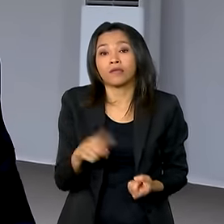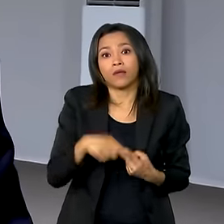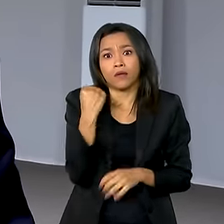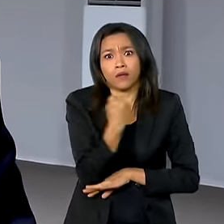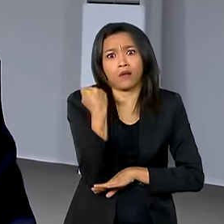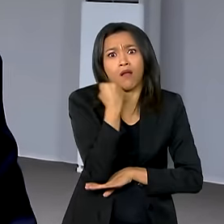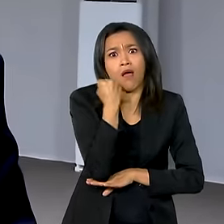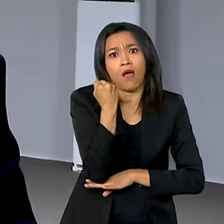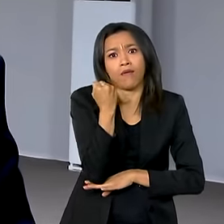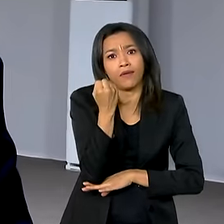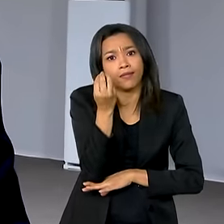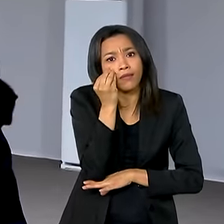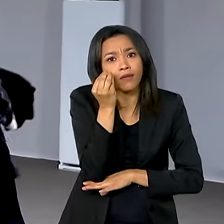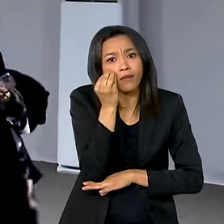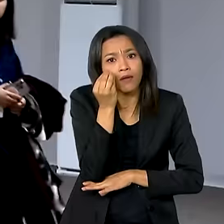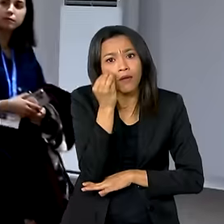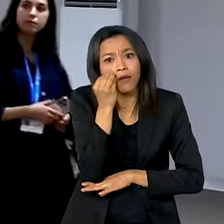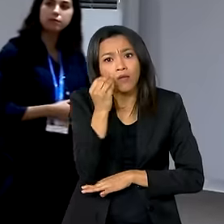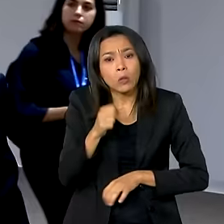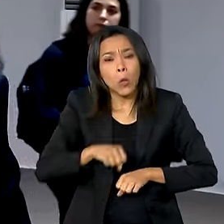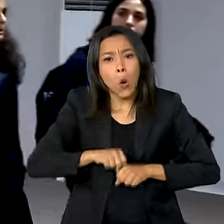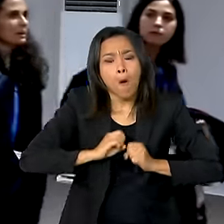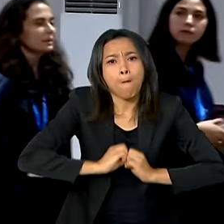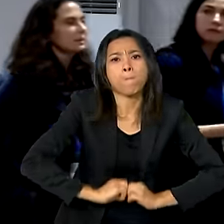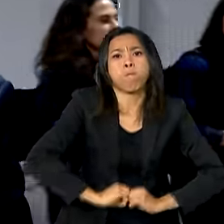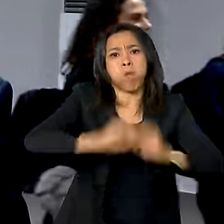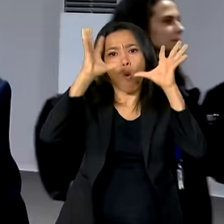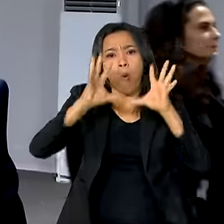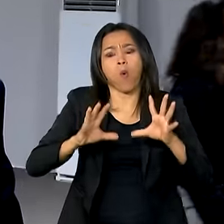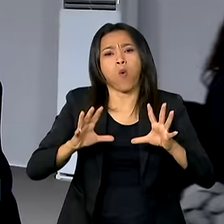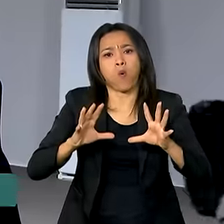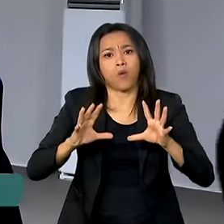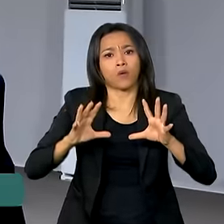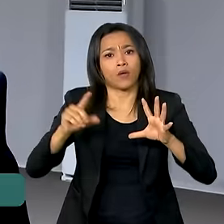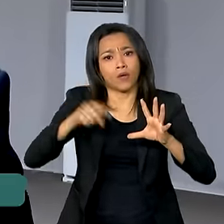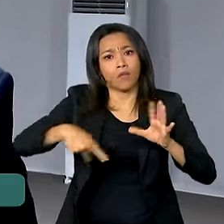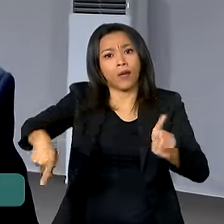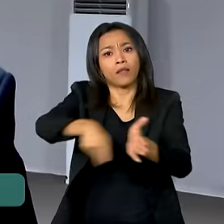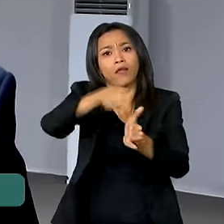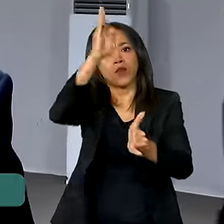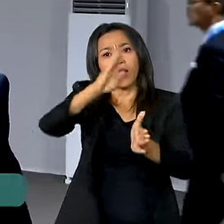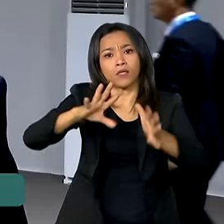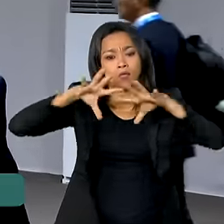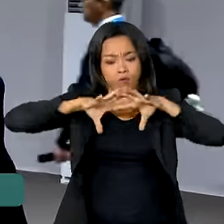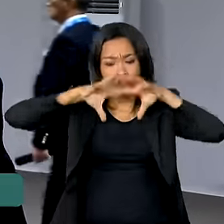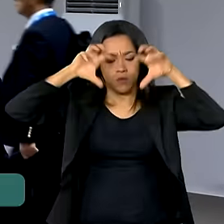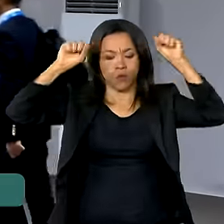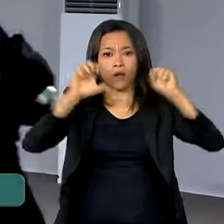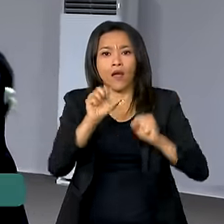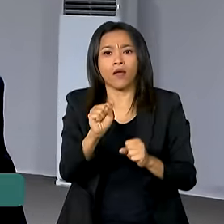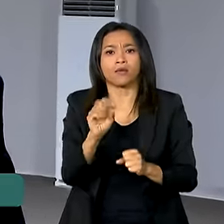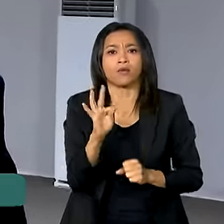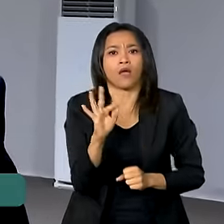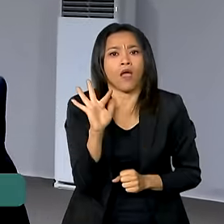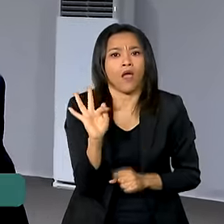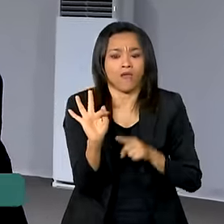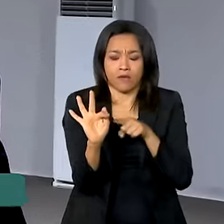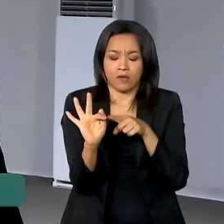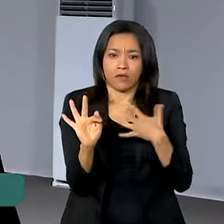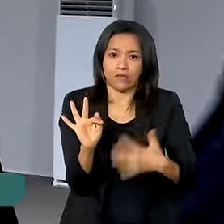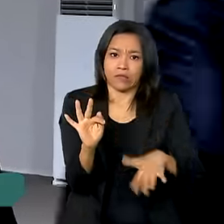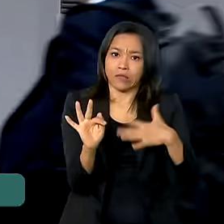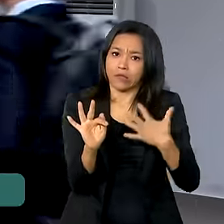um atentado a uma instituição da República, um poder da República e que deve